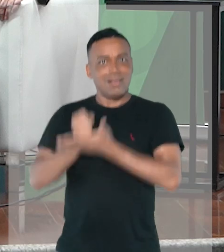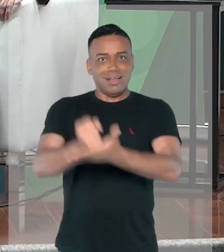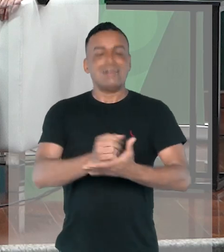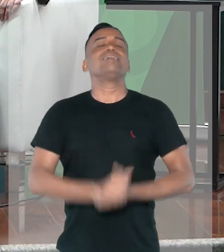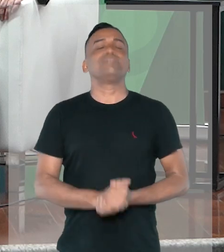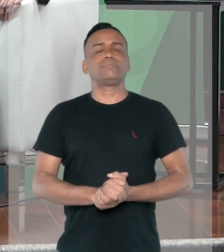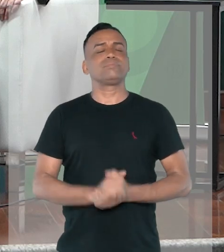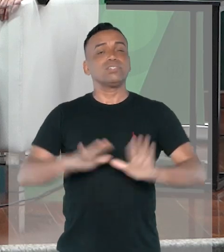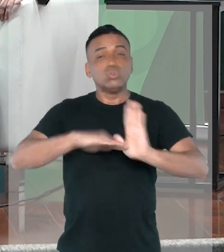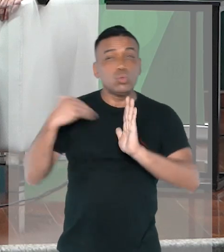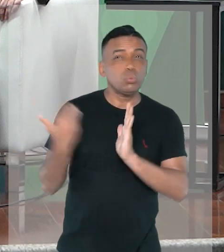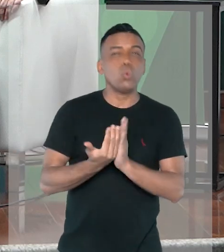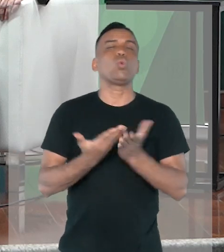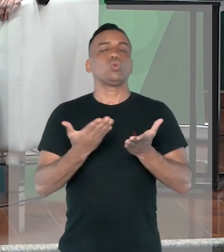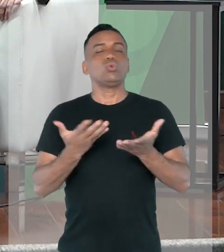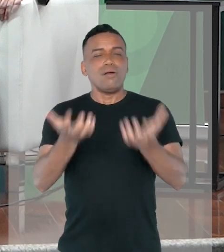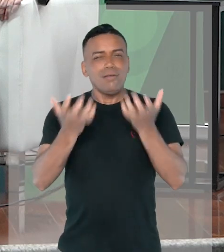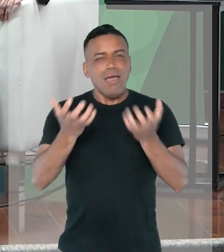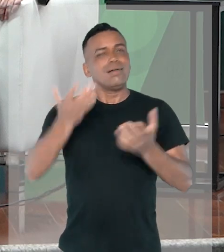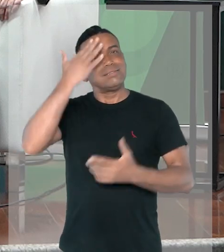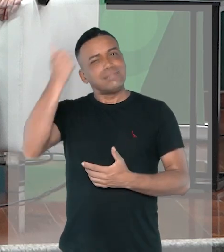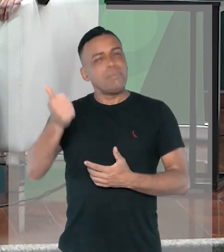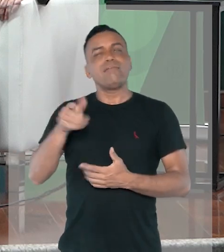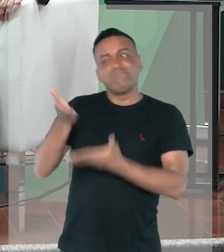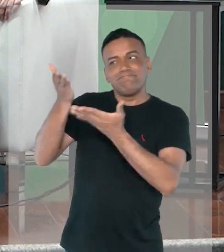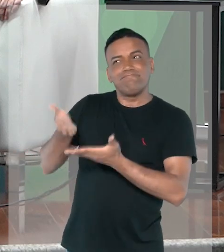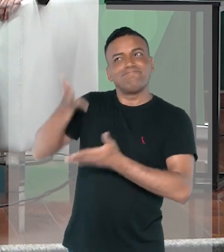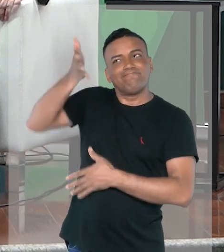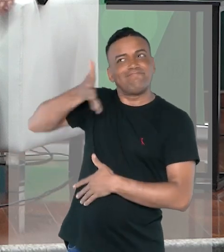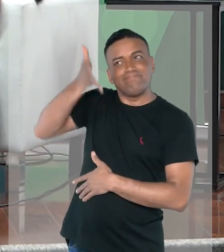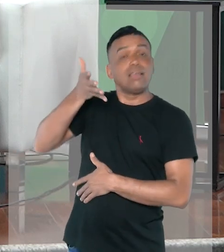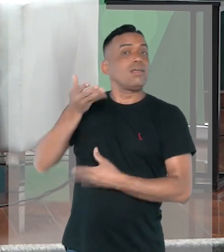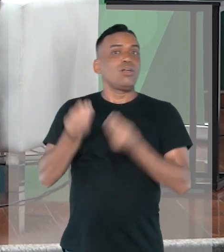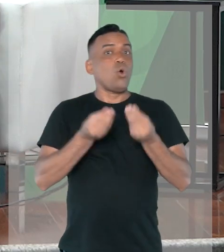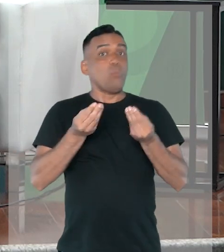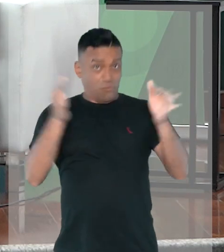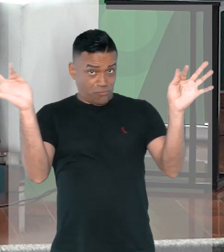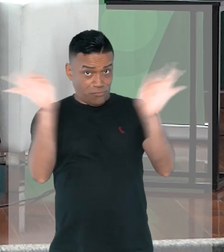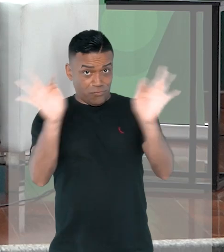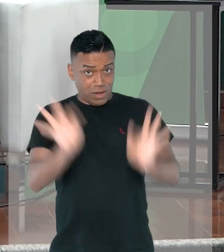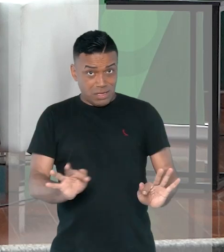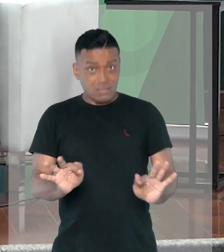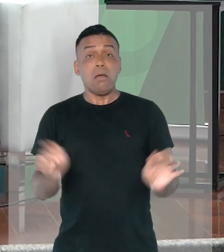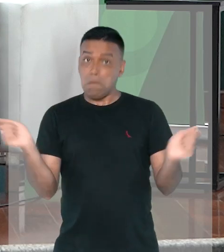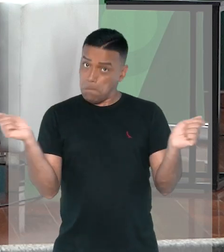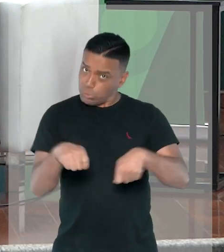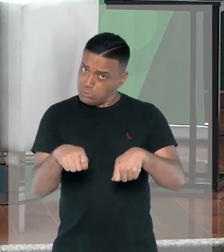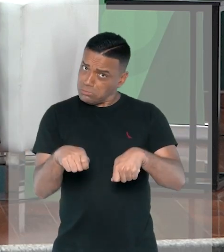Ser feliz é possível? Quer muito saber da senhora. Afinal de contas, ser feliz é